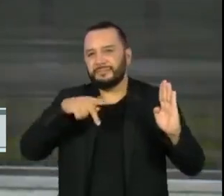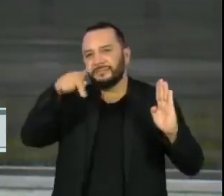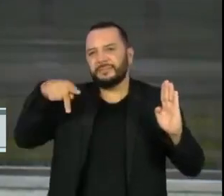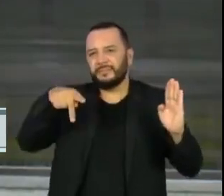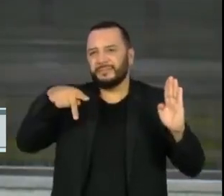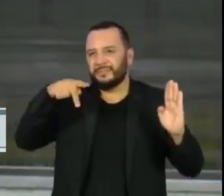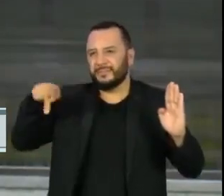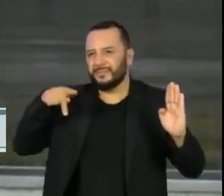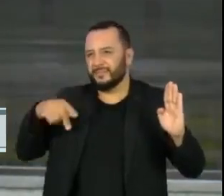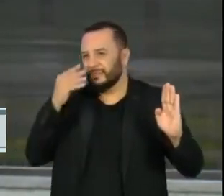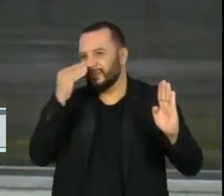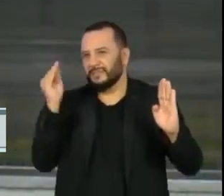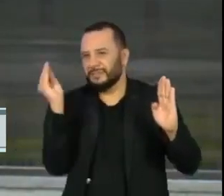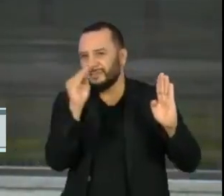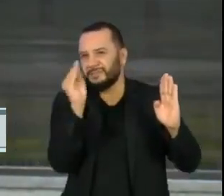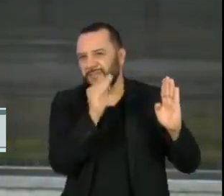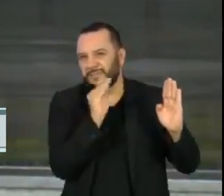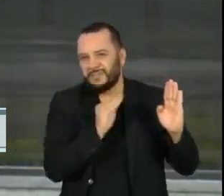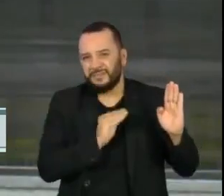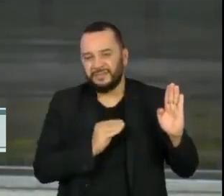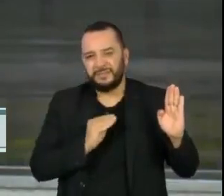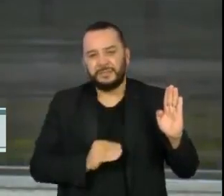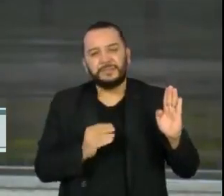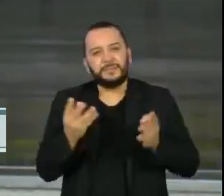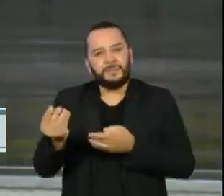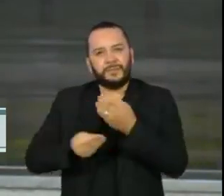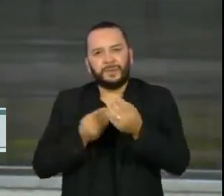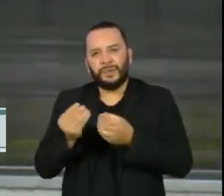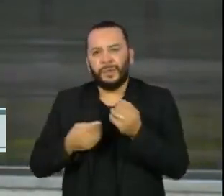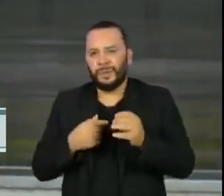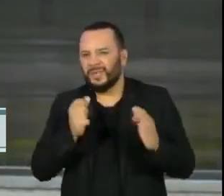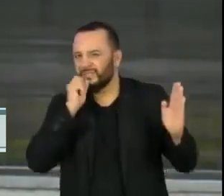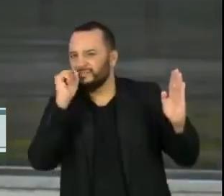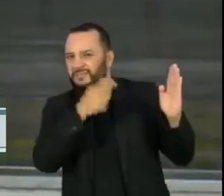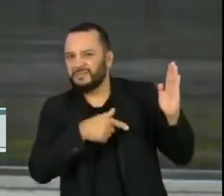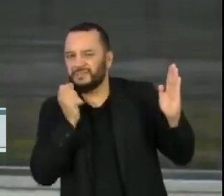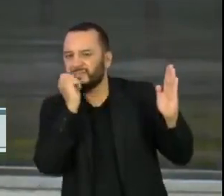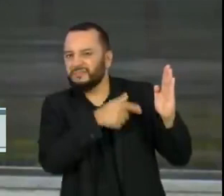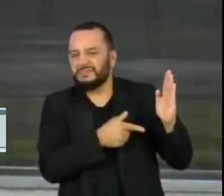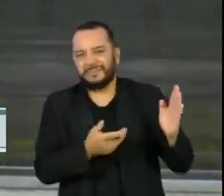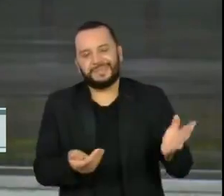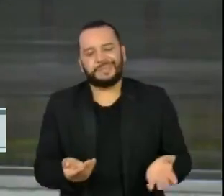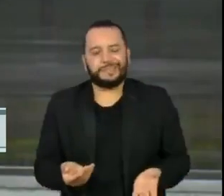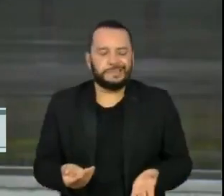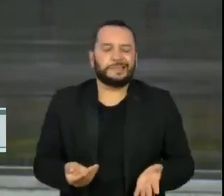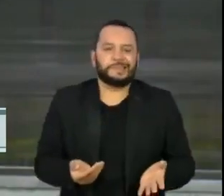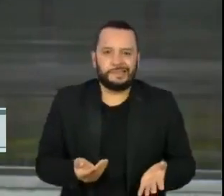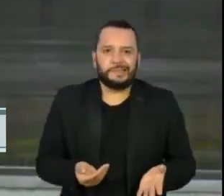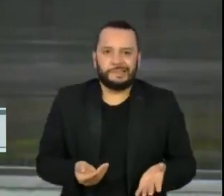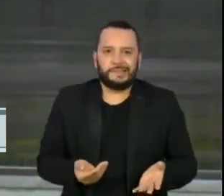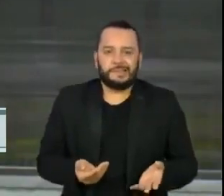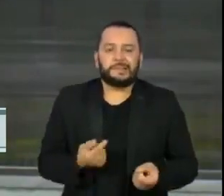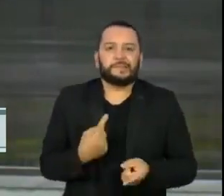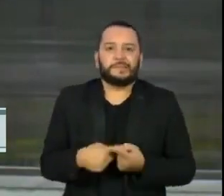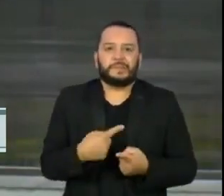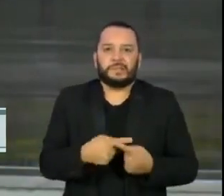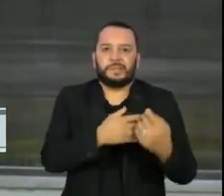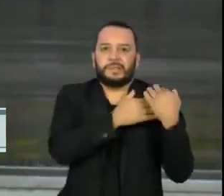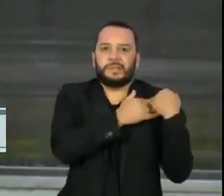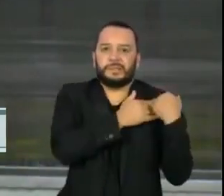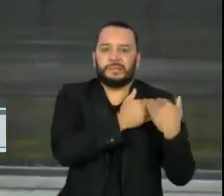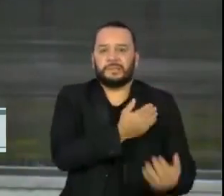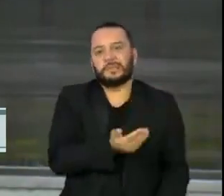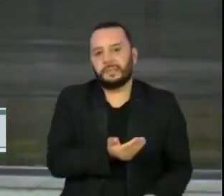mais refratado por outras nações, incluindo o seu povo, que não tem responsabilidade sobre